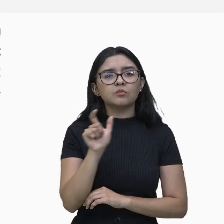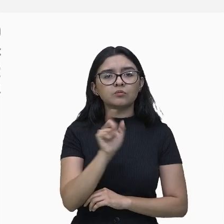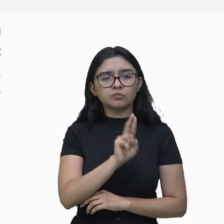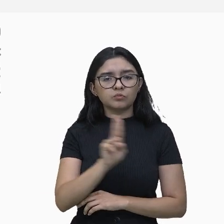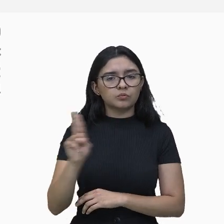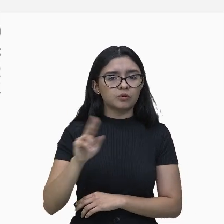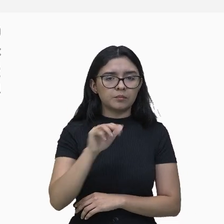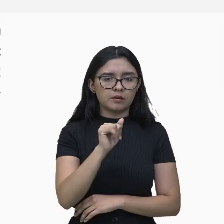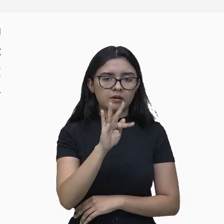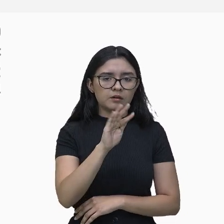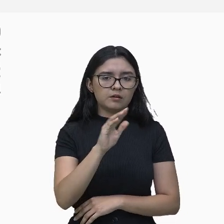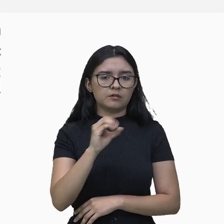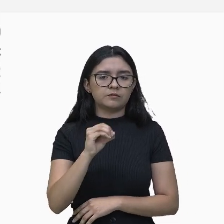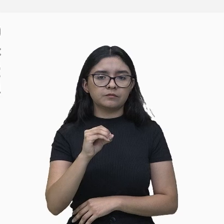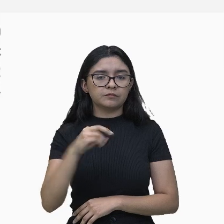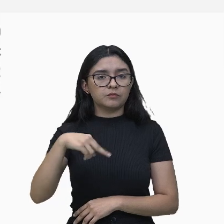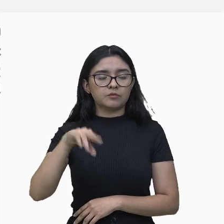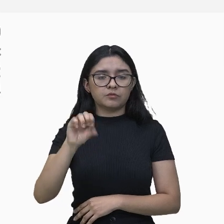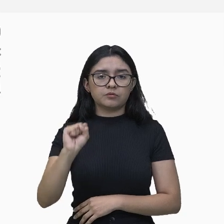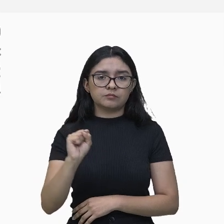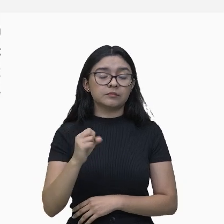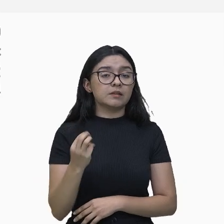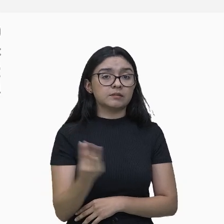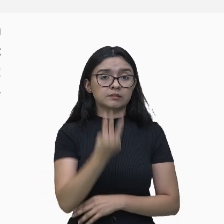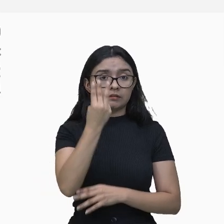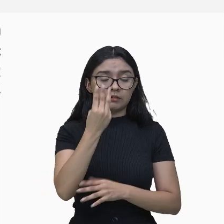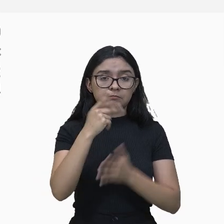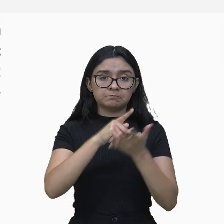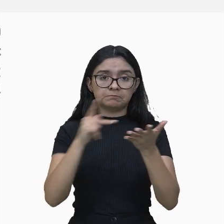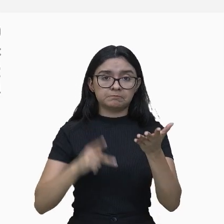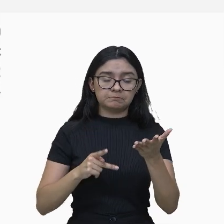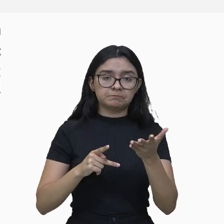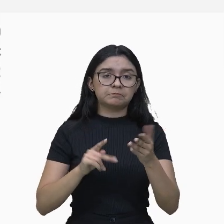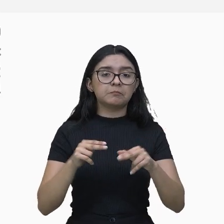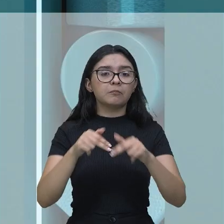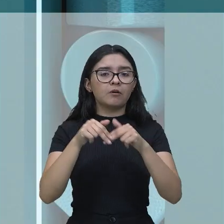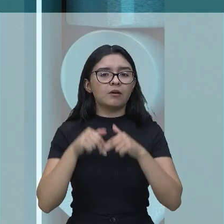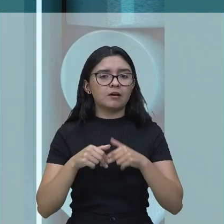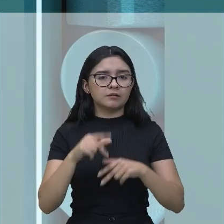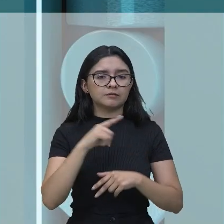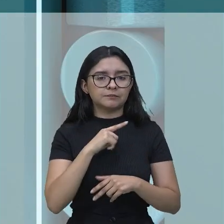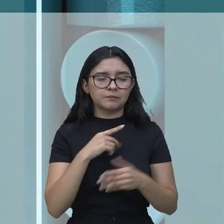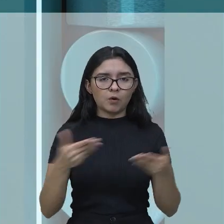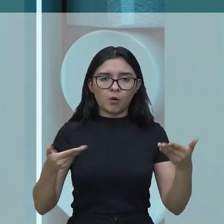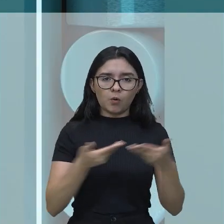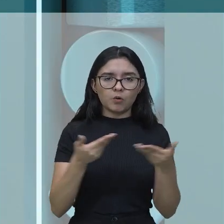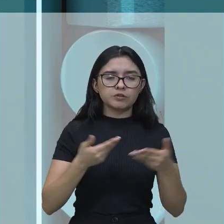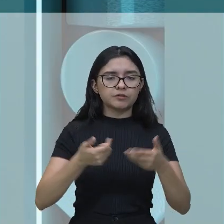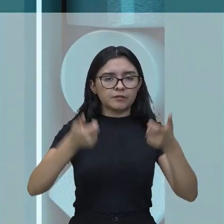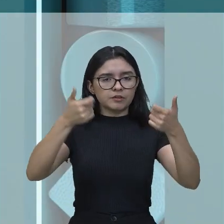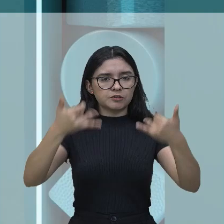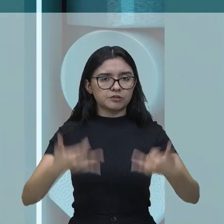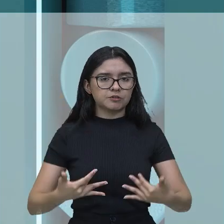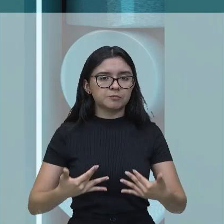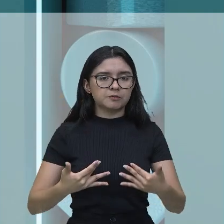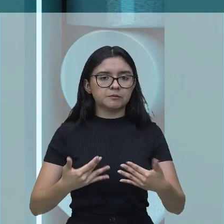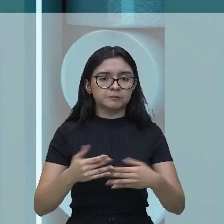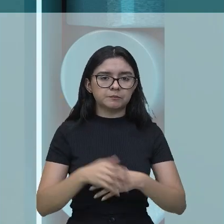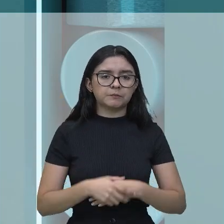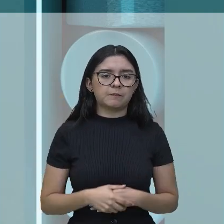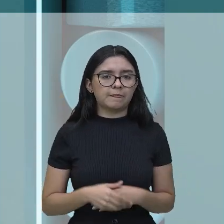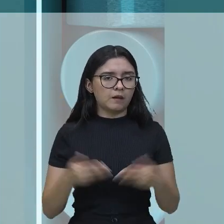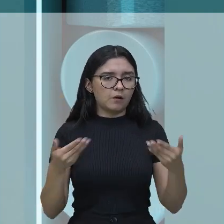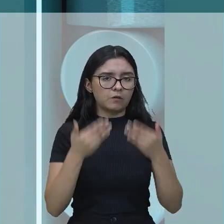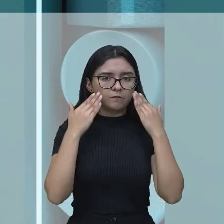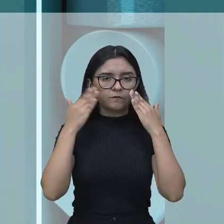3 fases na obra de Carlos Drummond de Andrade? Porque é com essa divisão que nós vamos trabalhar a partir deste momento